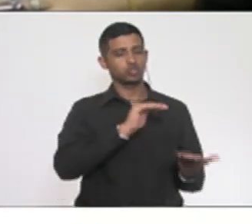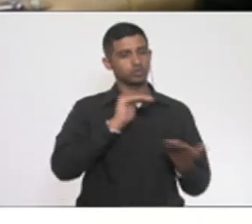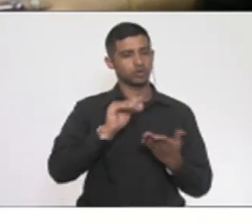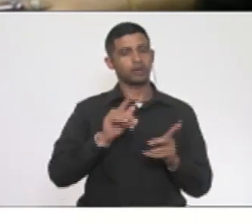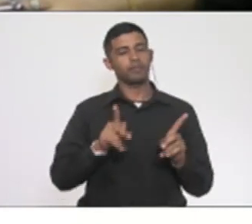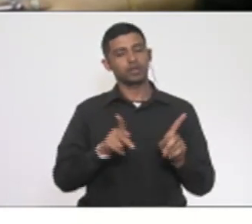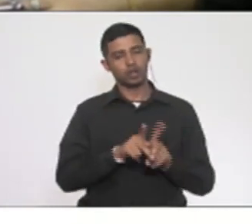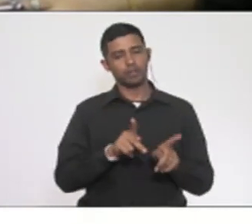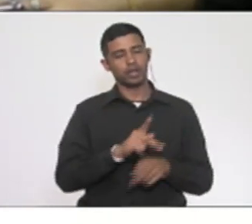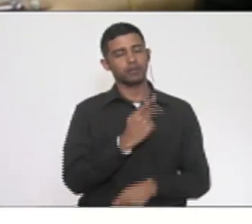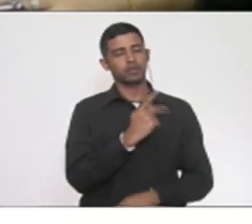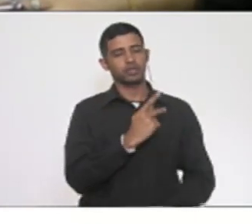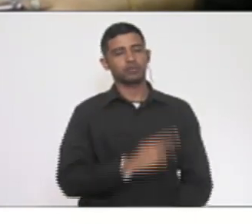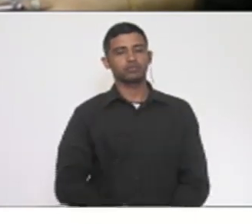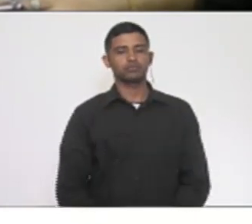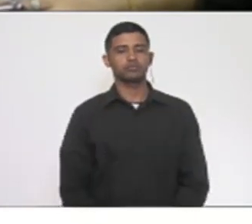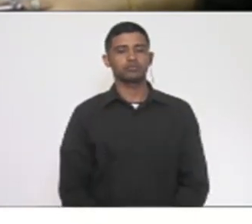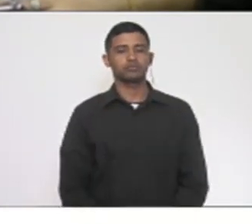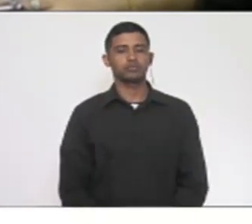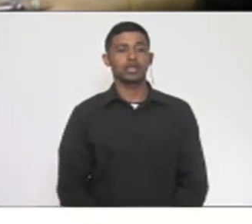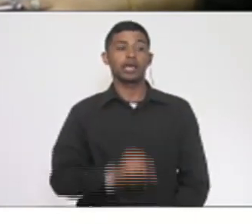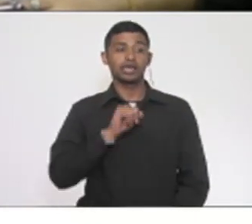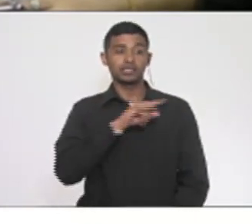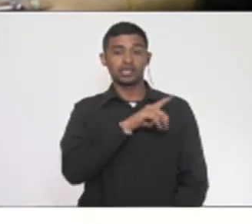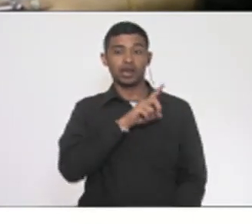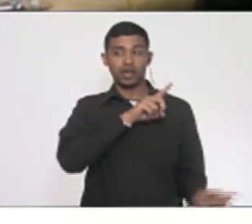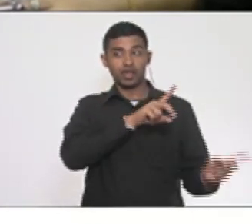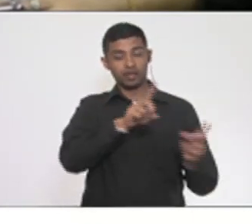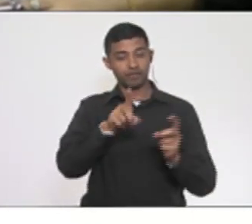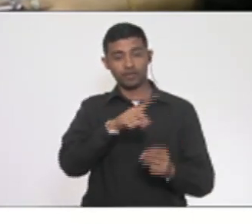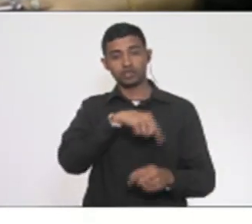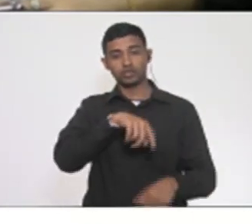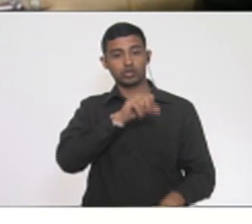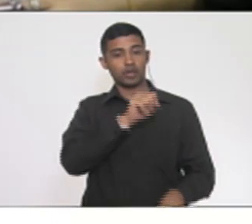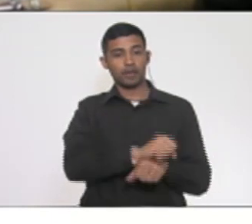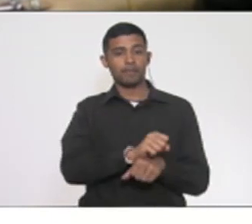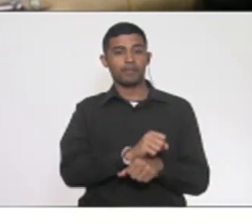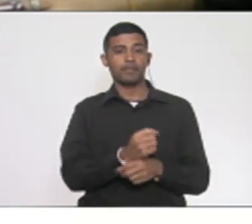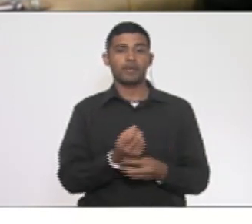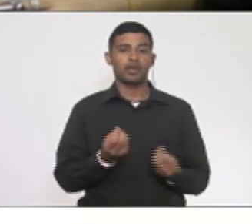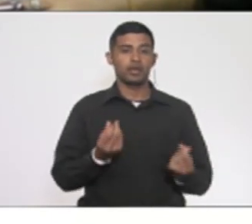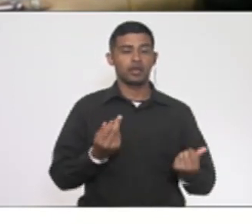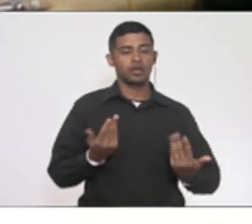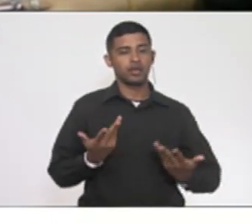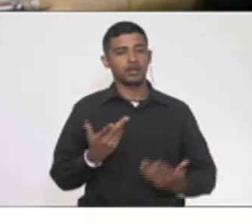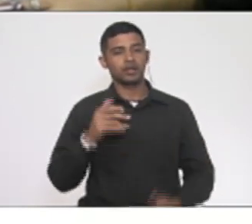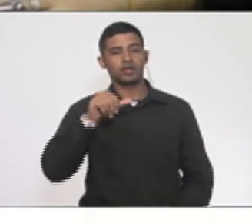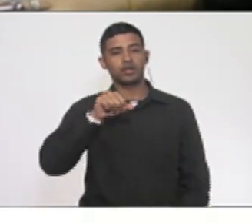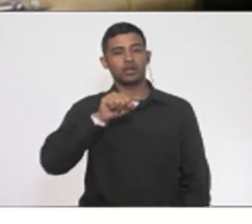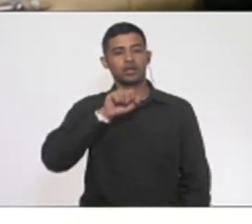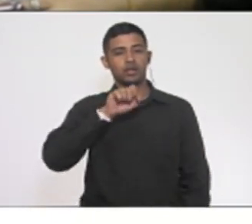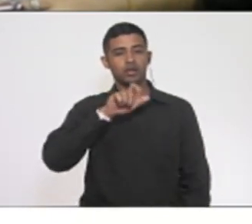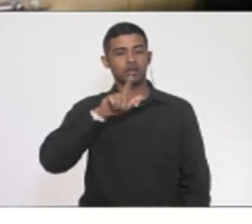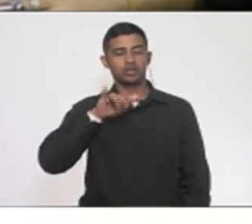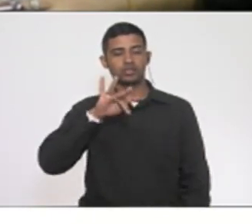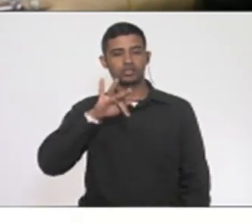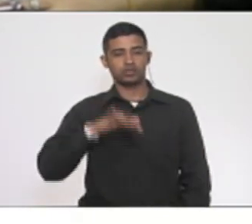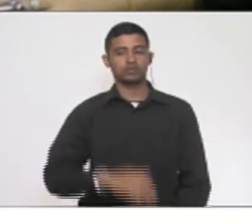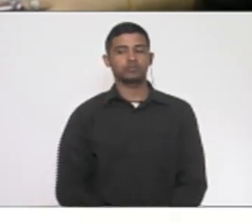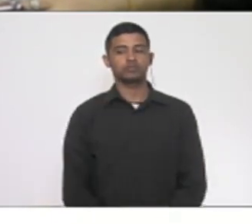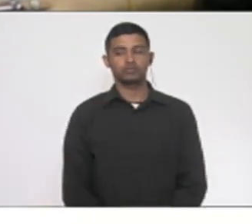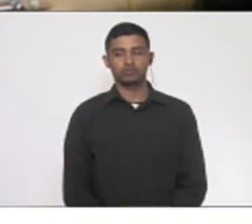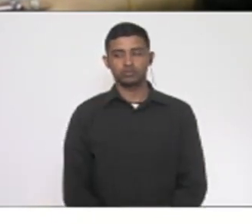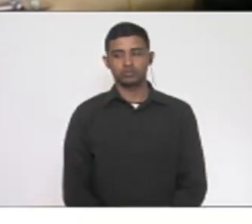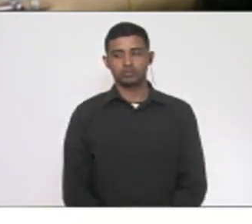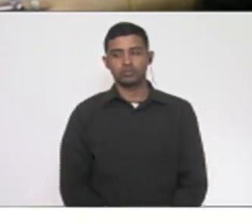também. Então, com ela vendendo as distribuidoras, você para de ter essa que a gente chama de self-dealing, que é a negociação Zé com Zé.